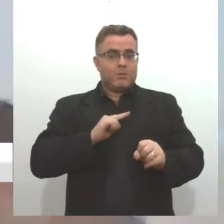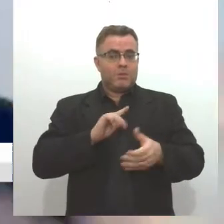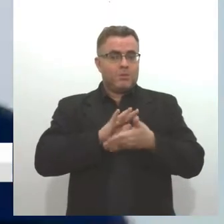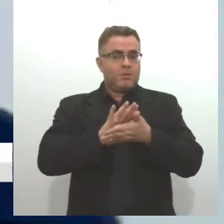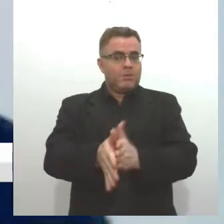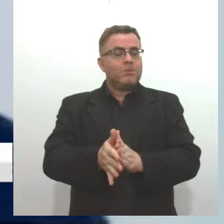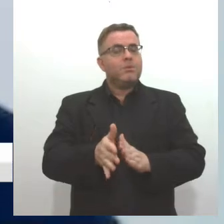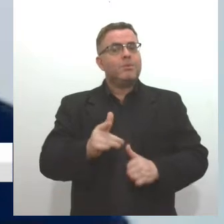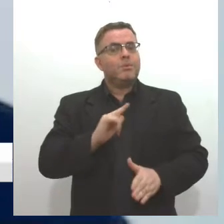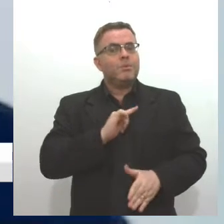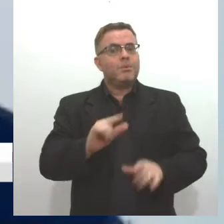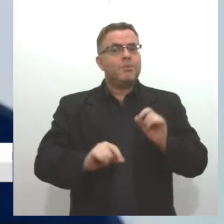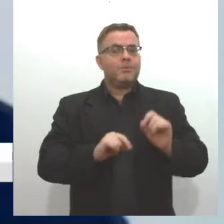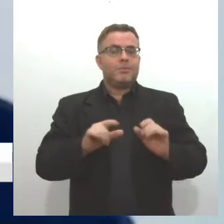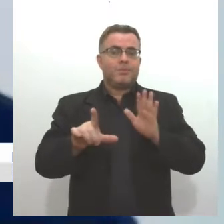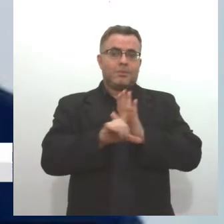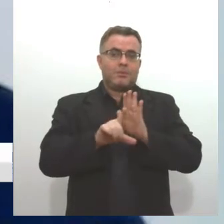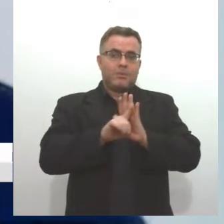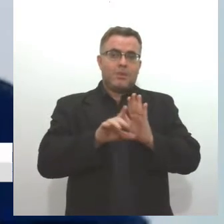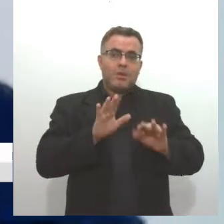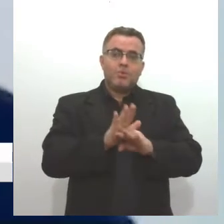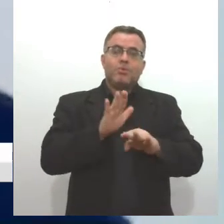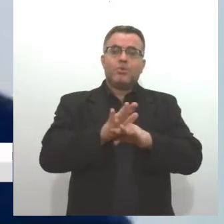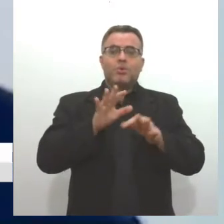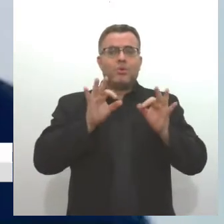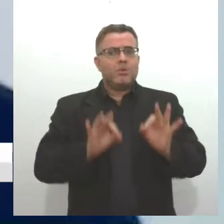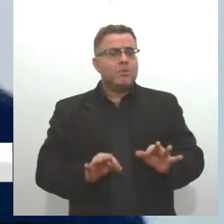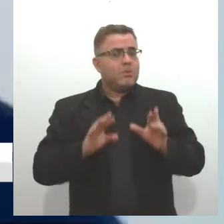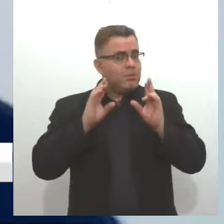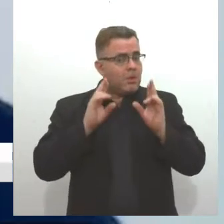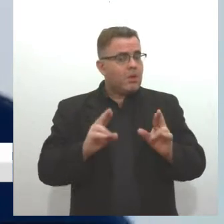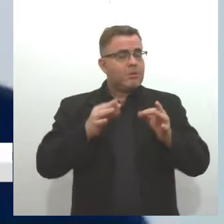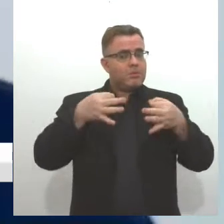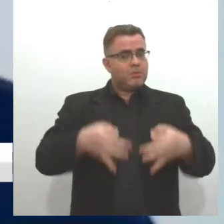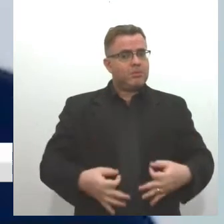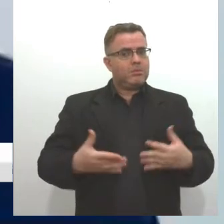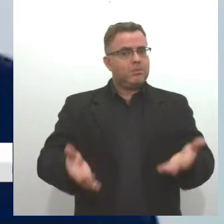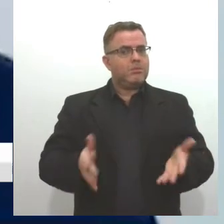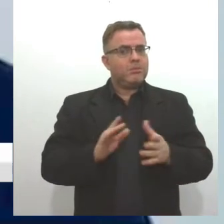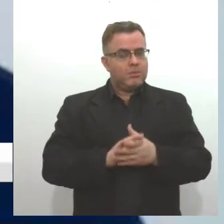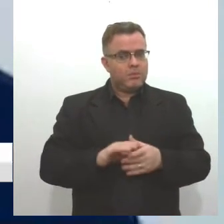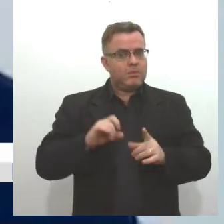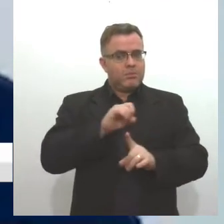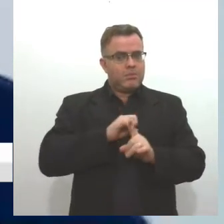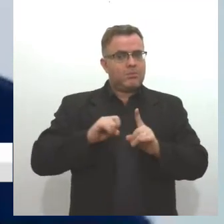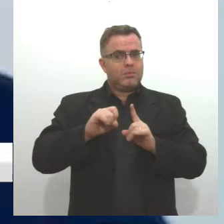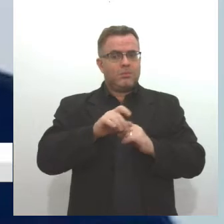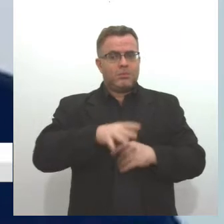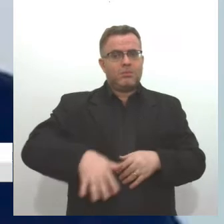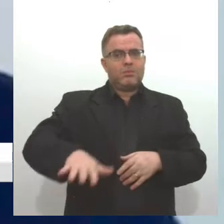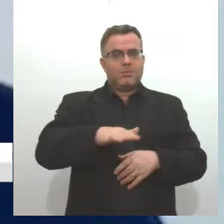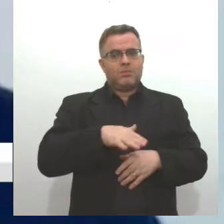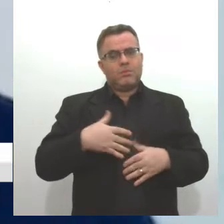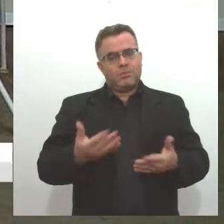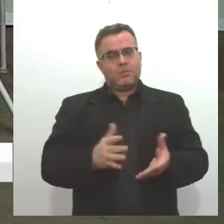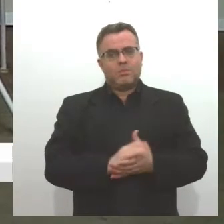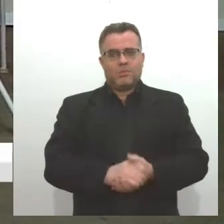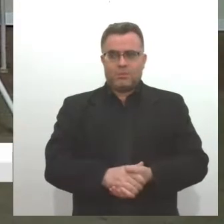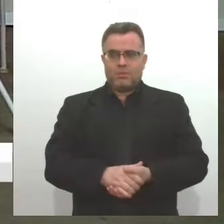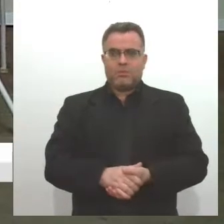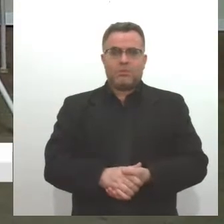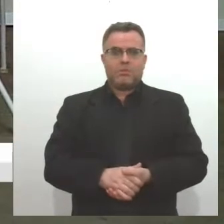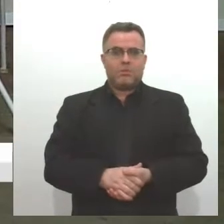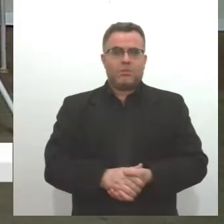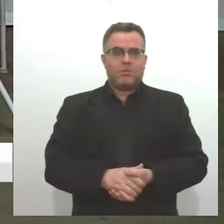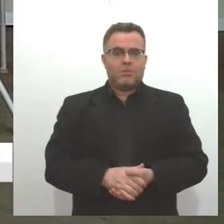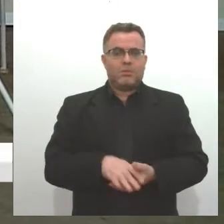consegue dignidade, cidadania, respeito, a gente a toda uma sociedade avança junto com a gente, né?